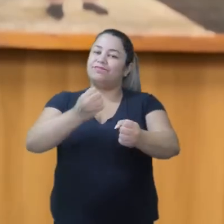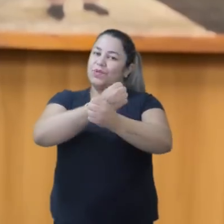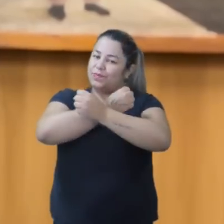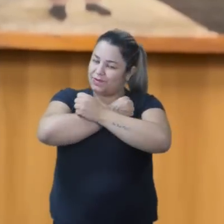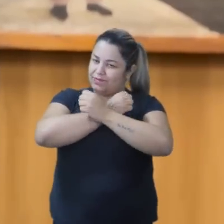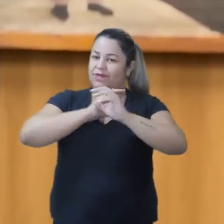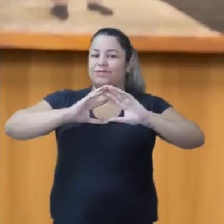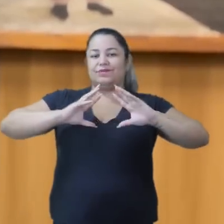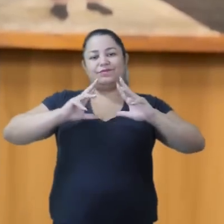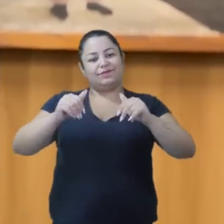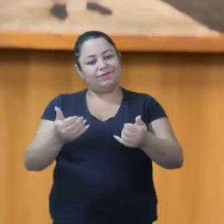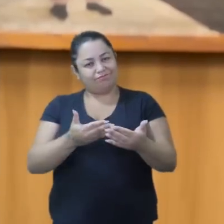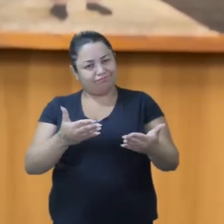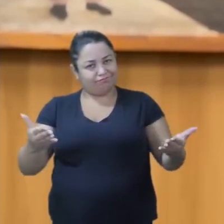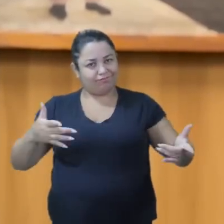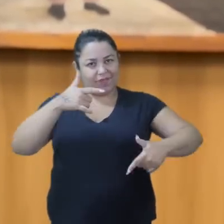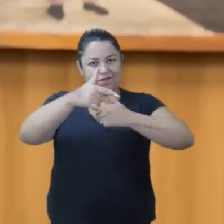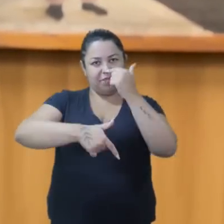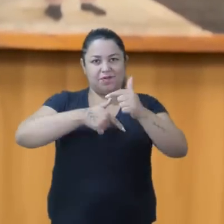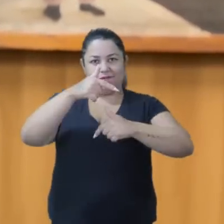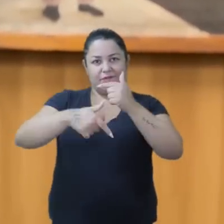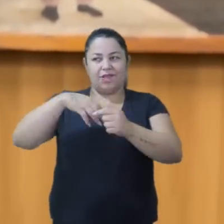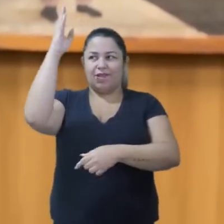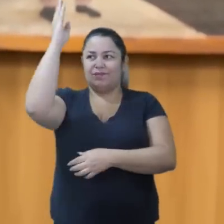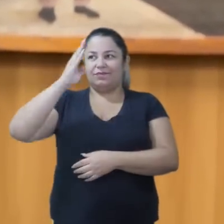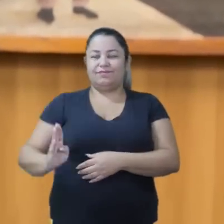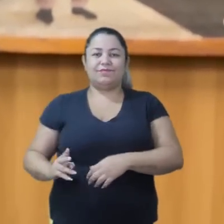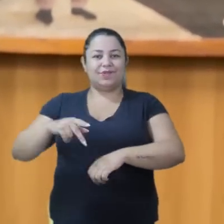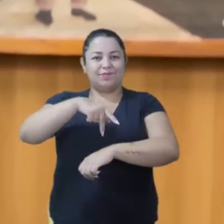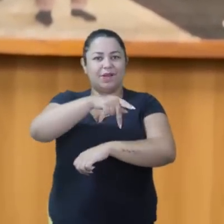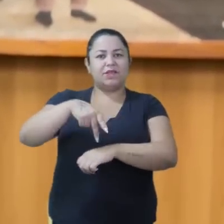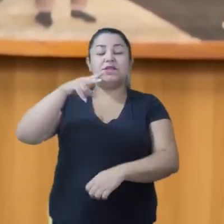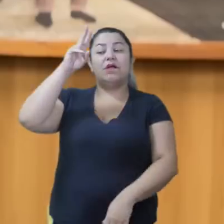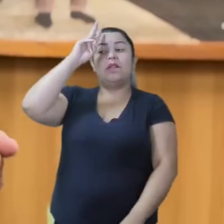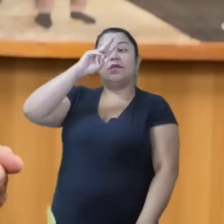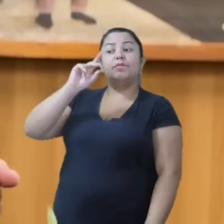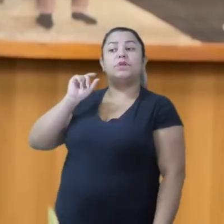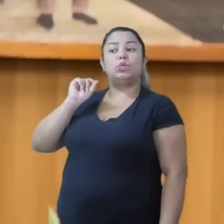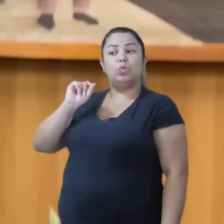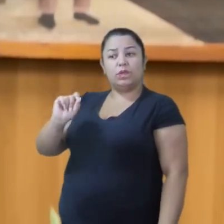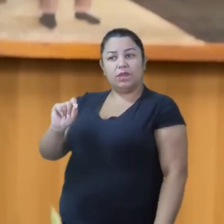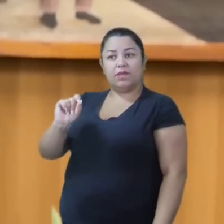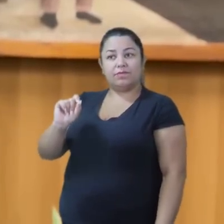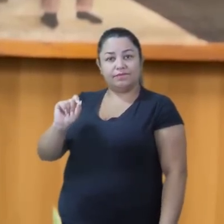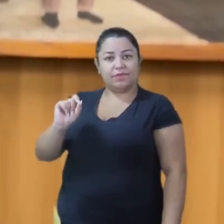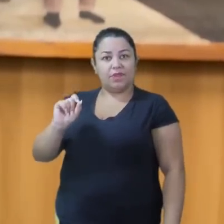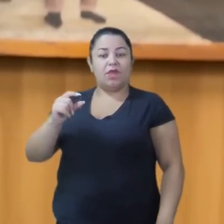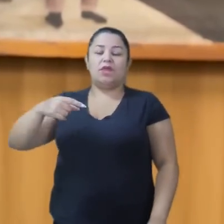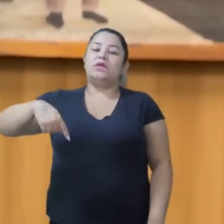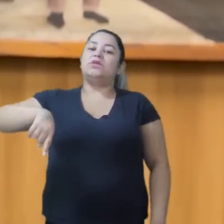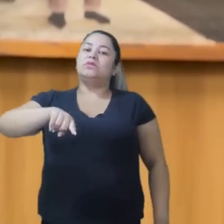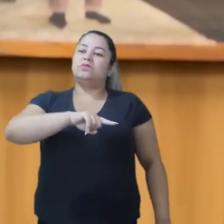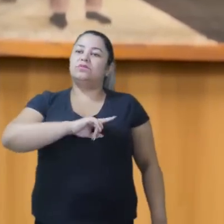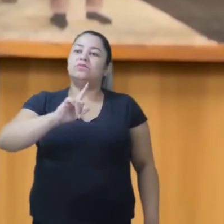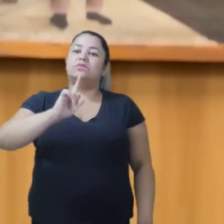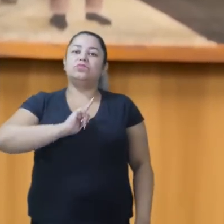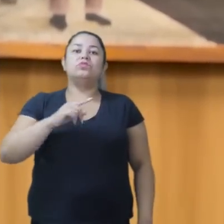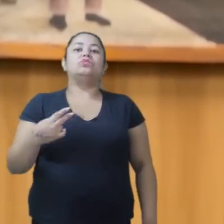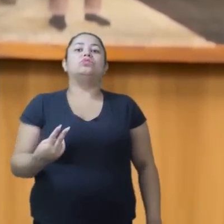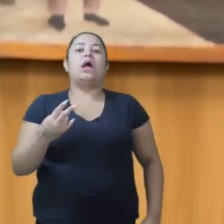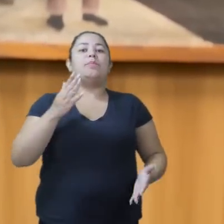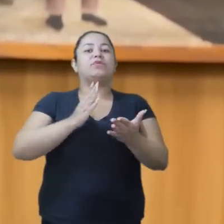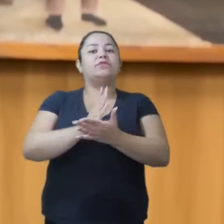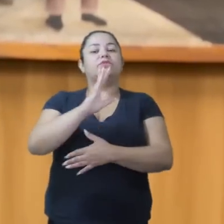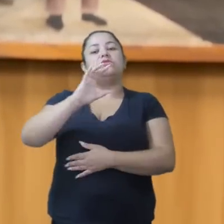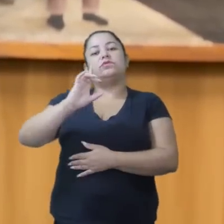a todos os trabalhadores brasileiros do nosso país. Lembrando que o mais recente nós instituímos 2 direitos